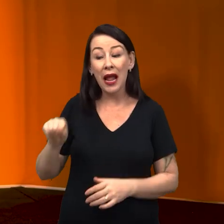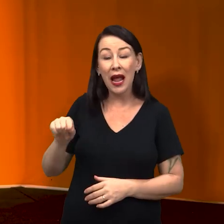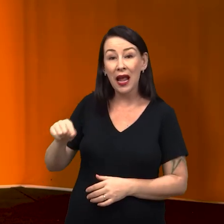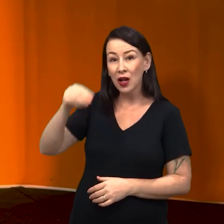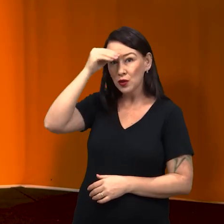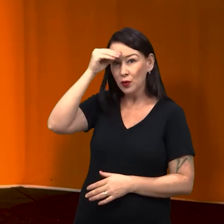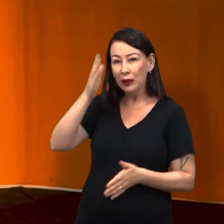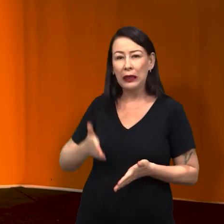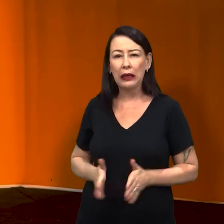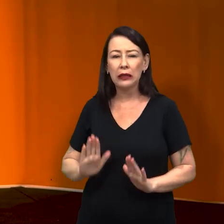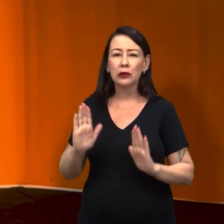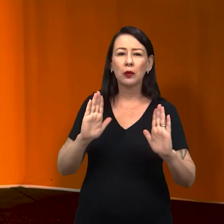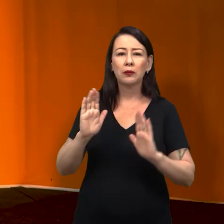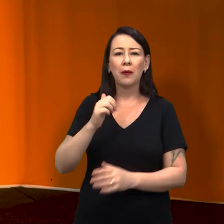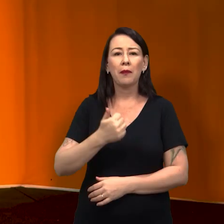de 90.